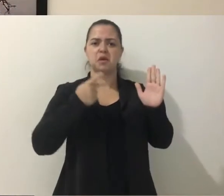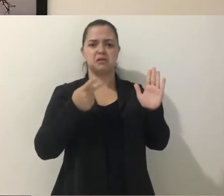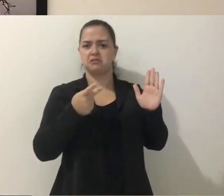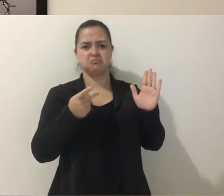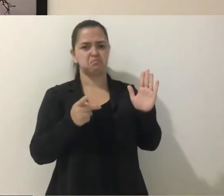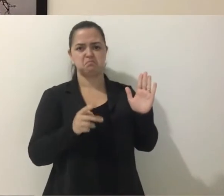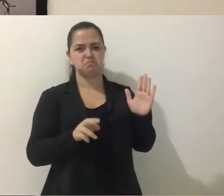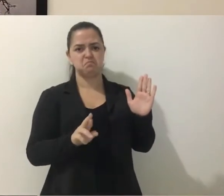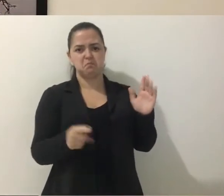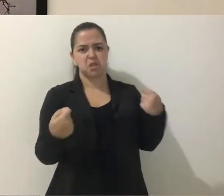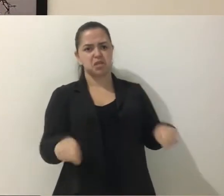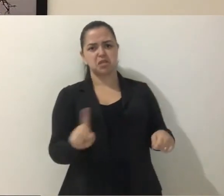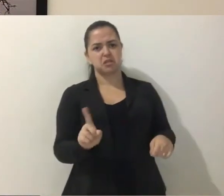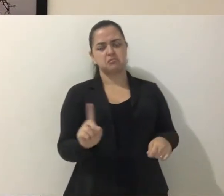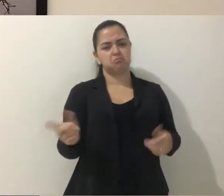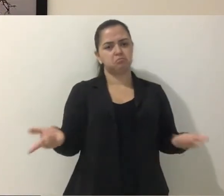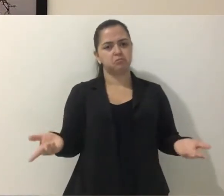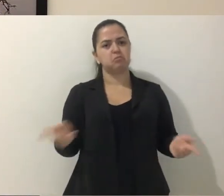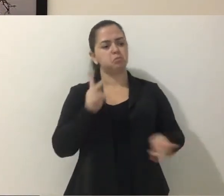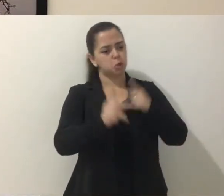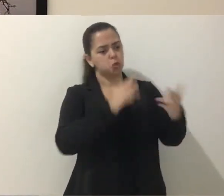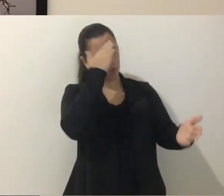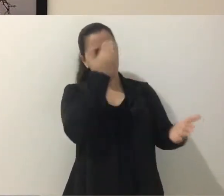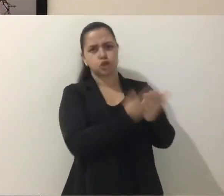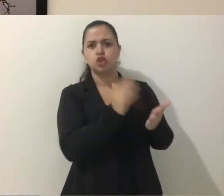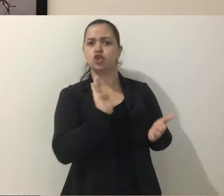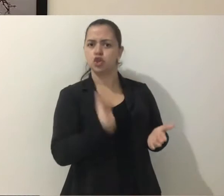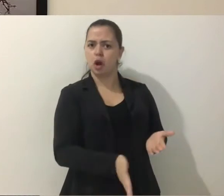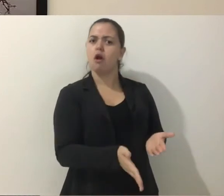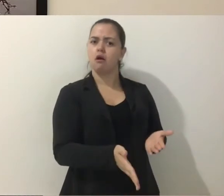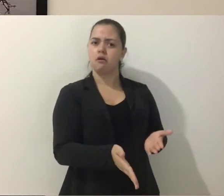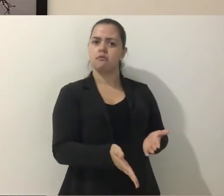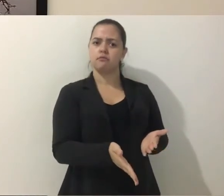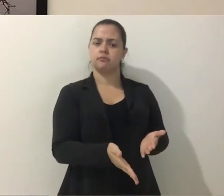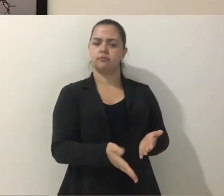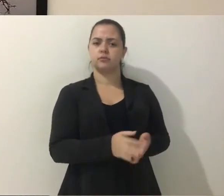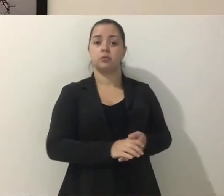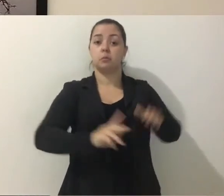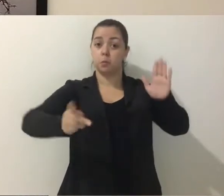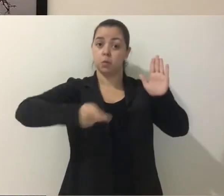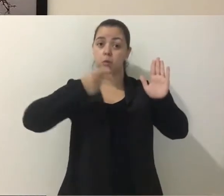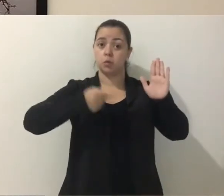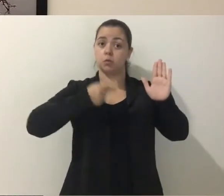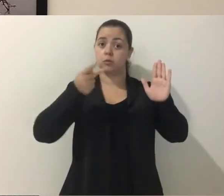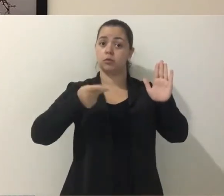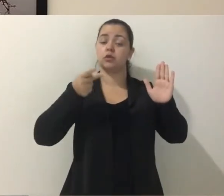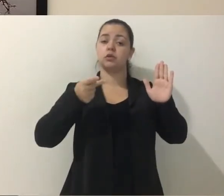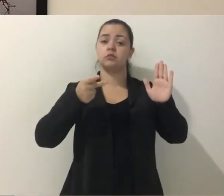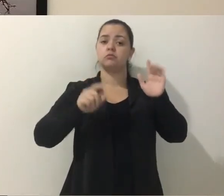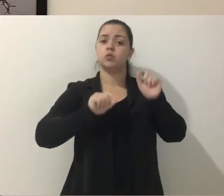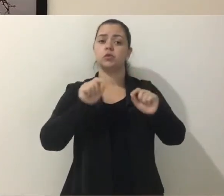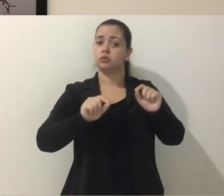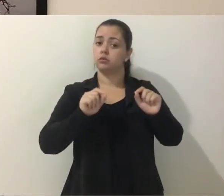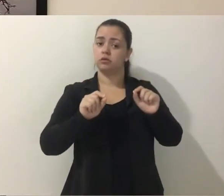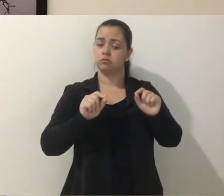recurso para fazer com que as pessoas acreditem em nós. Fazer voto, alguém já disse, jurar